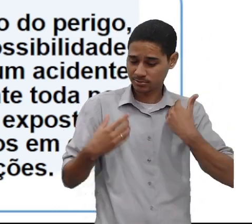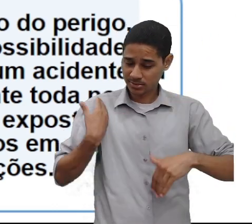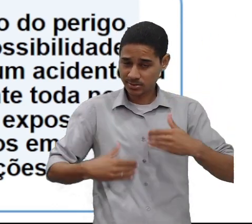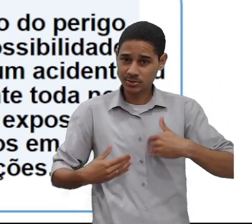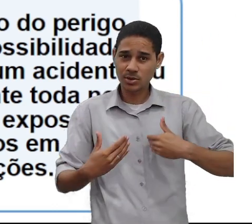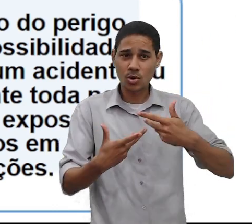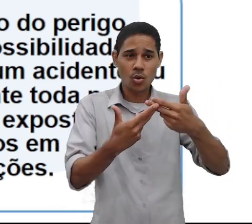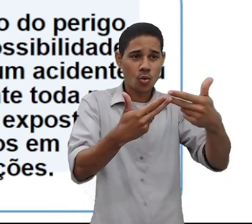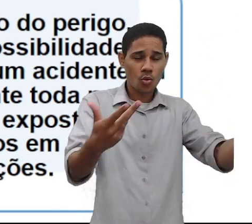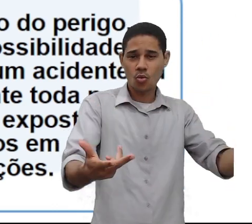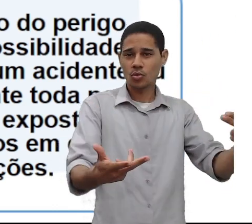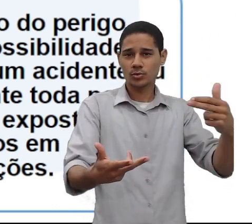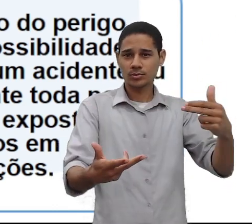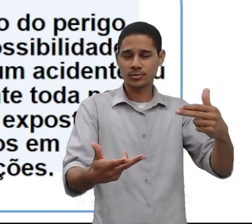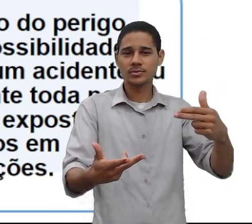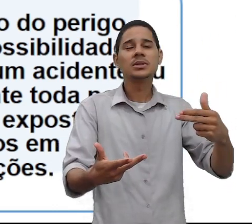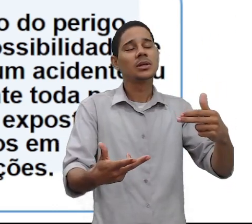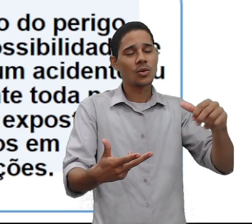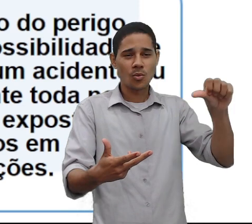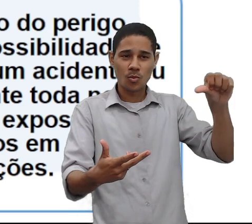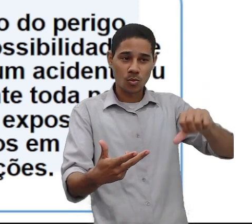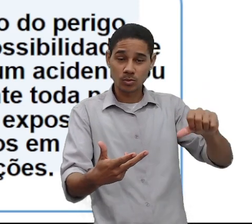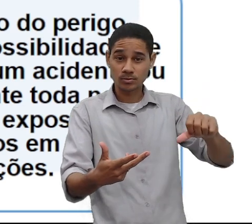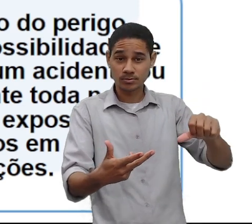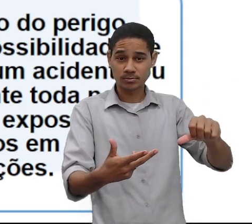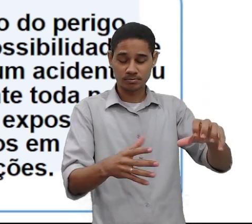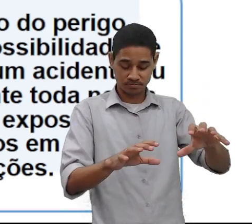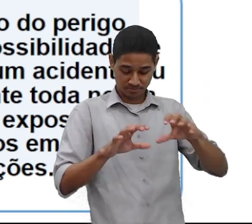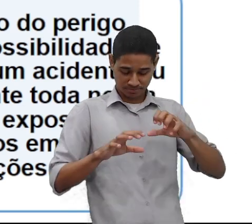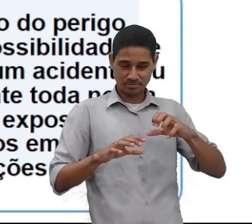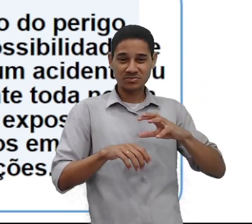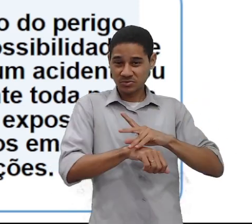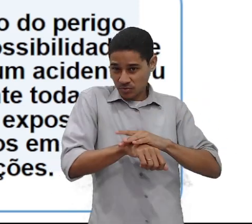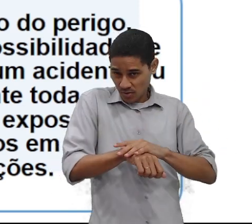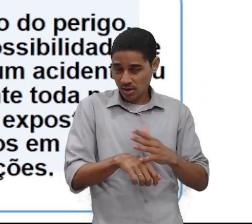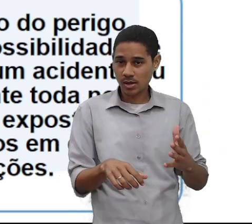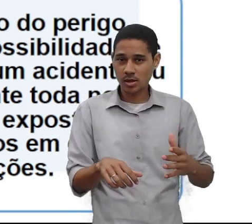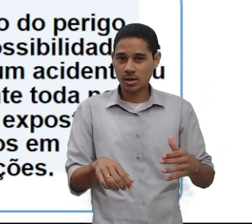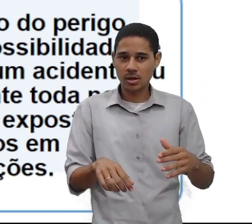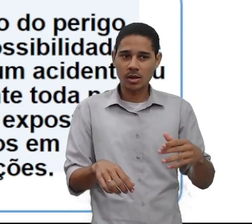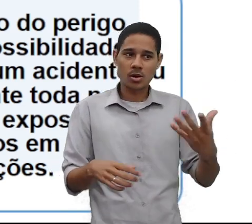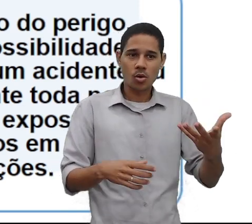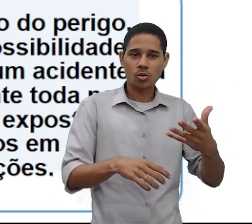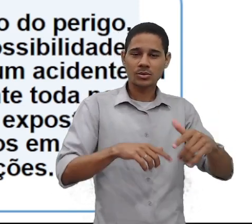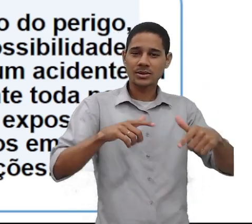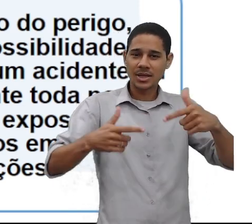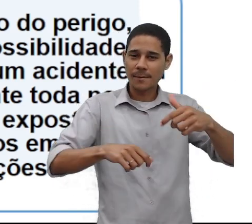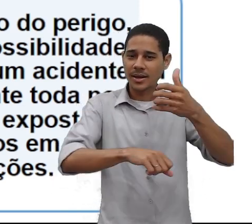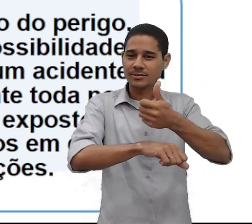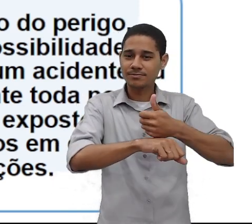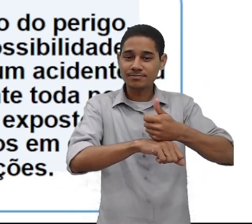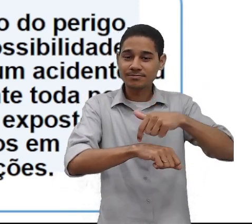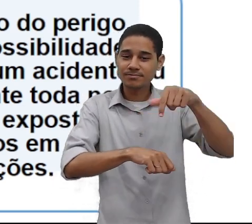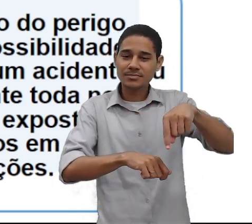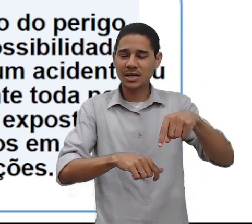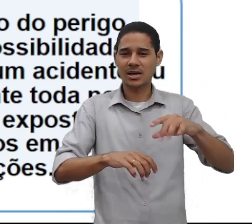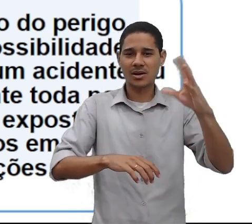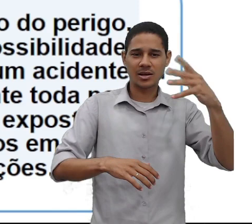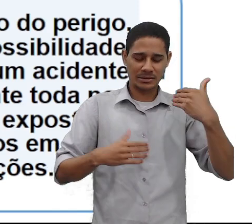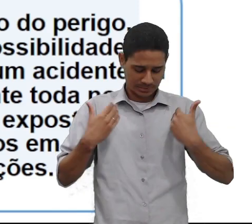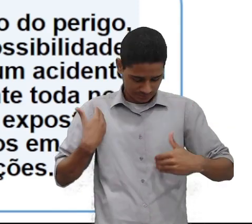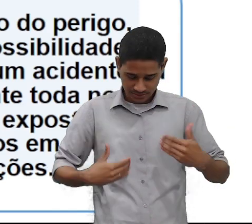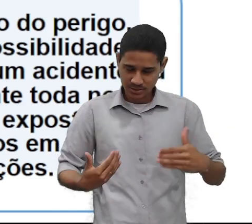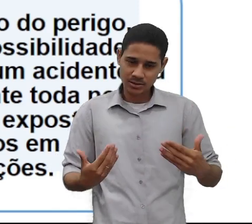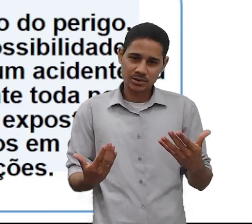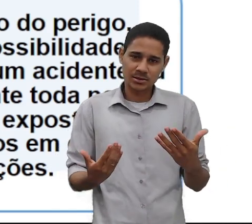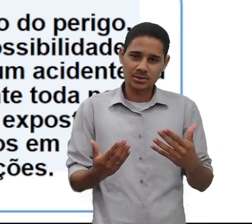agente nocivo ou exigência da atividade de trabalho e da severidade dessa lesão ou agravo à